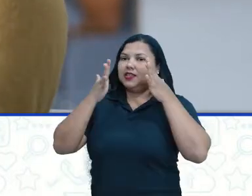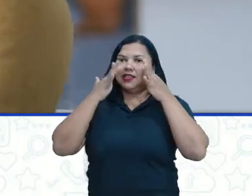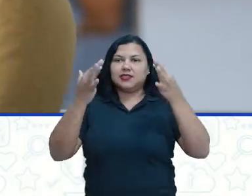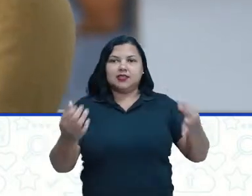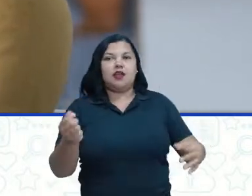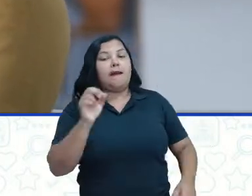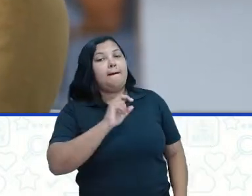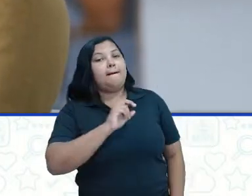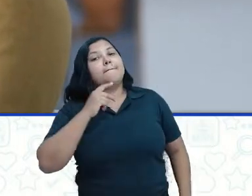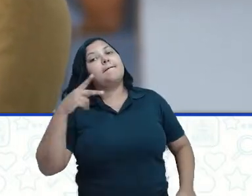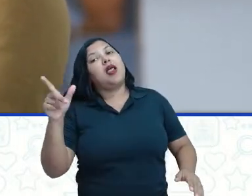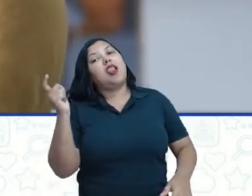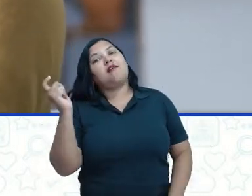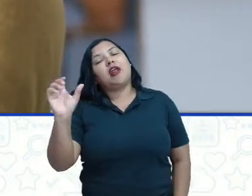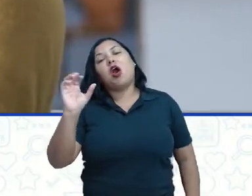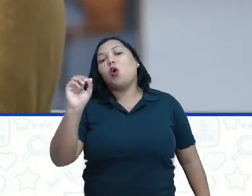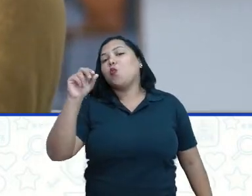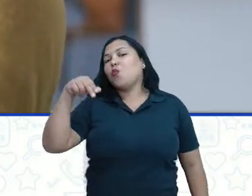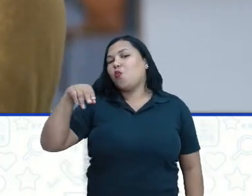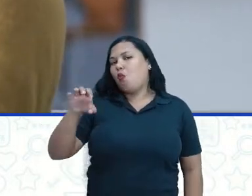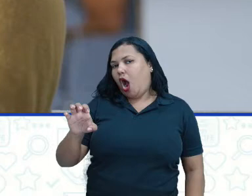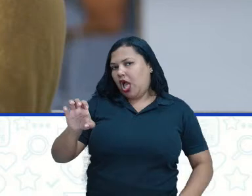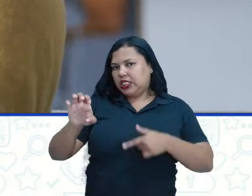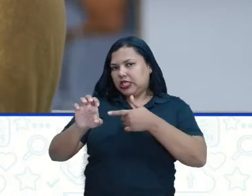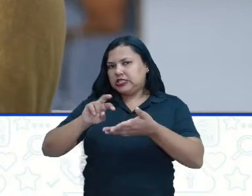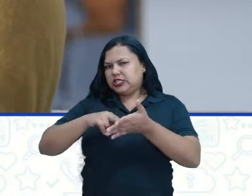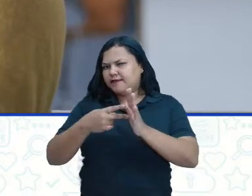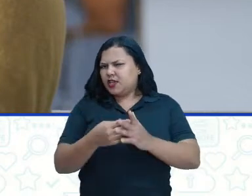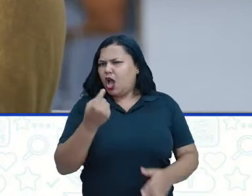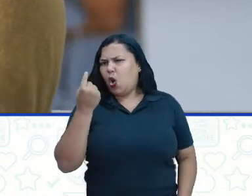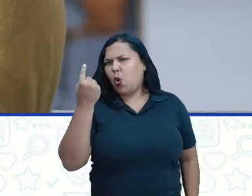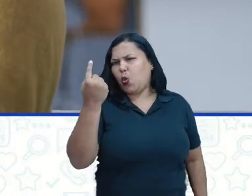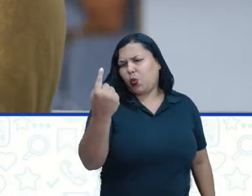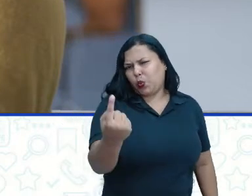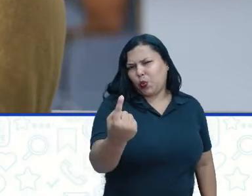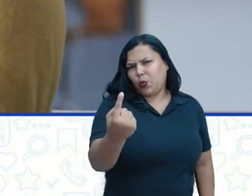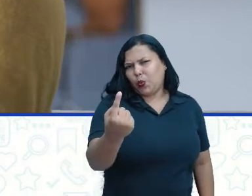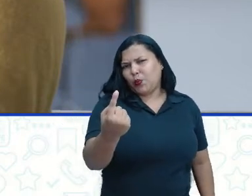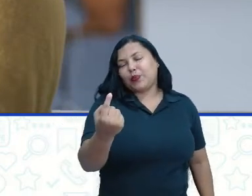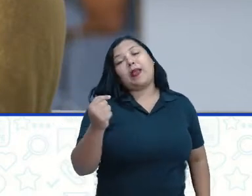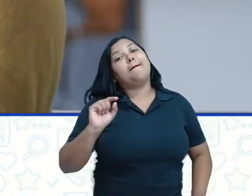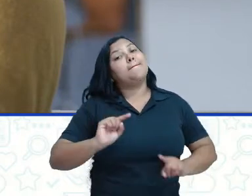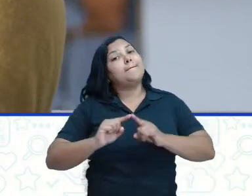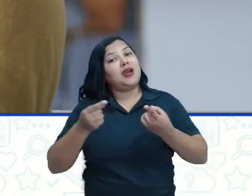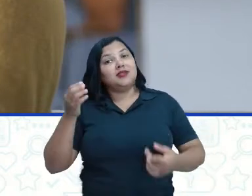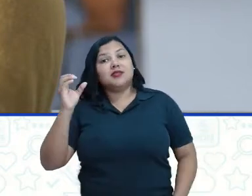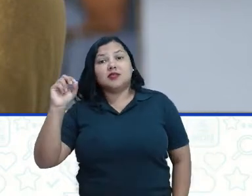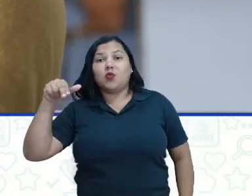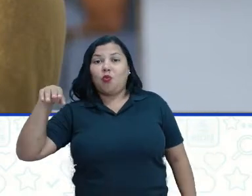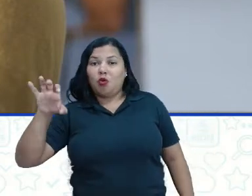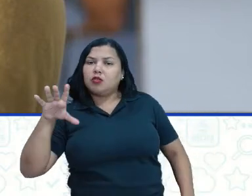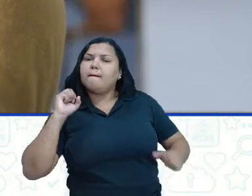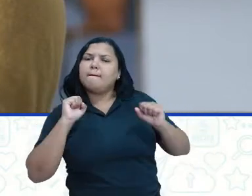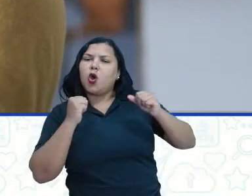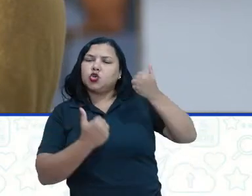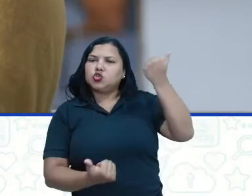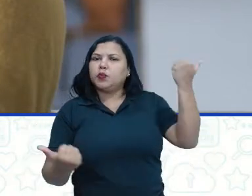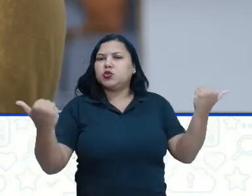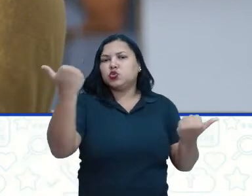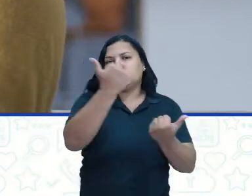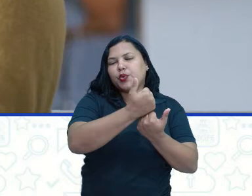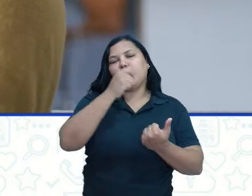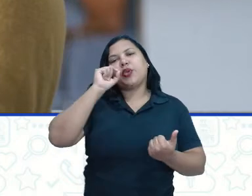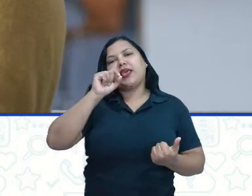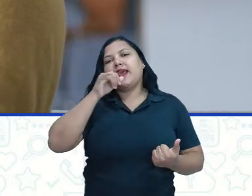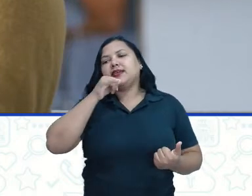palavra one. Vocês conhecem a palavra one como o número um, né? Esse one também é a palavra substituta, como se fosse um pronome,